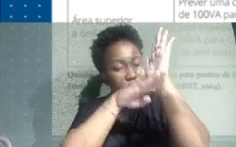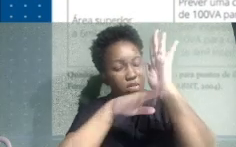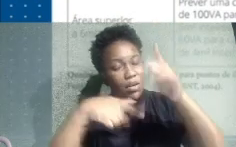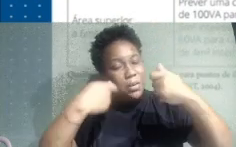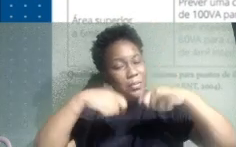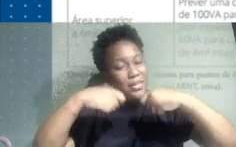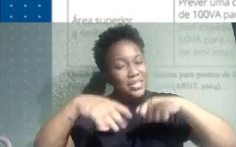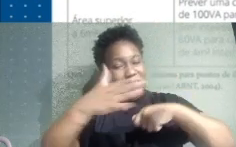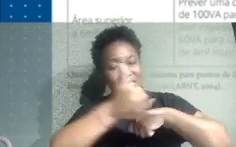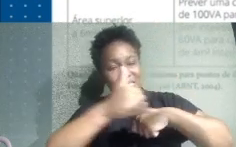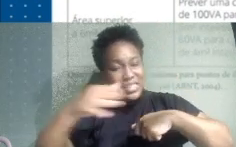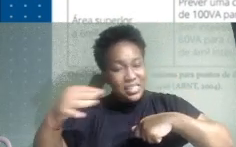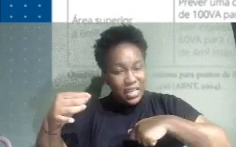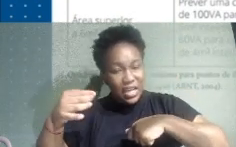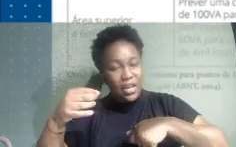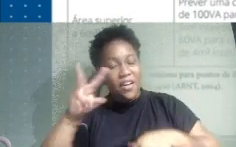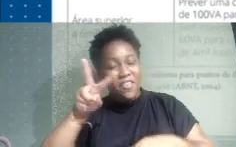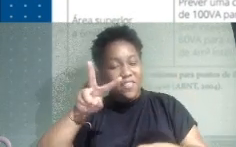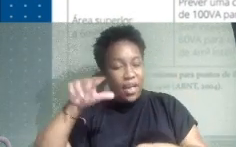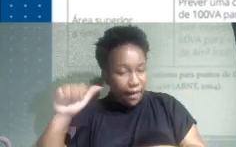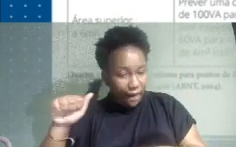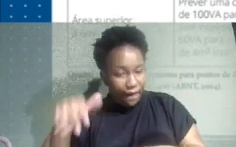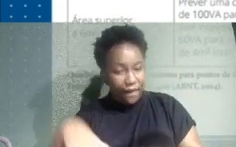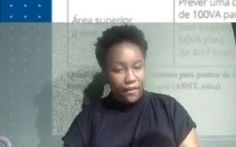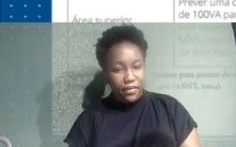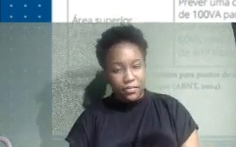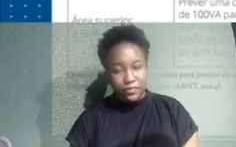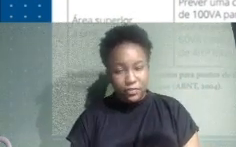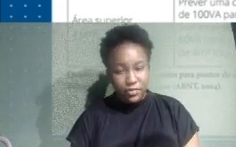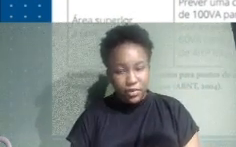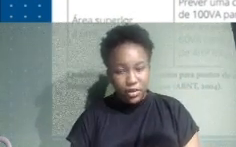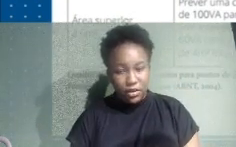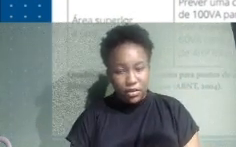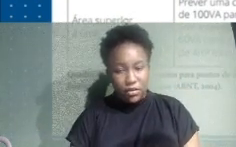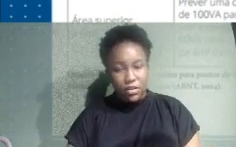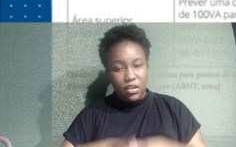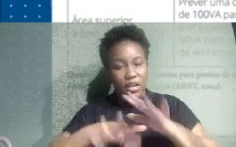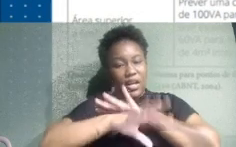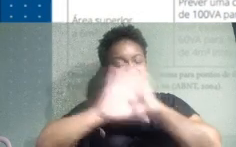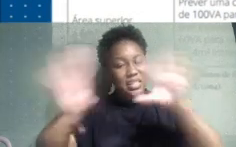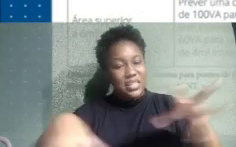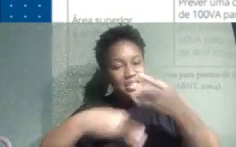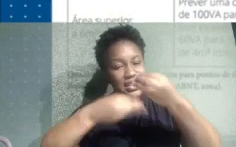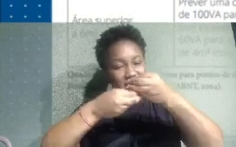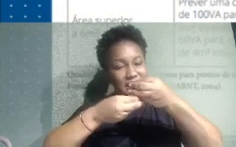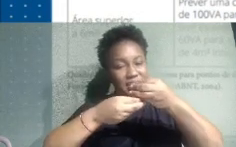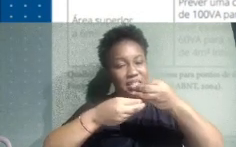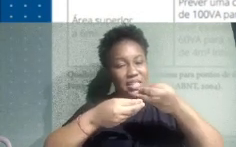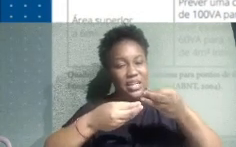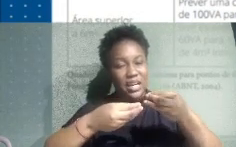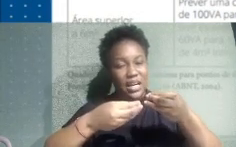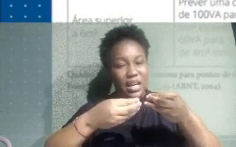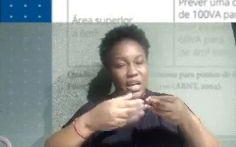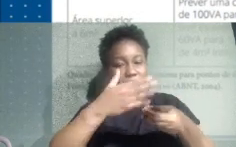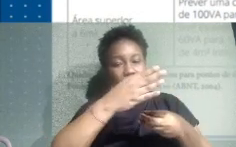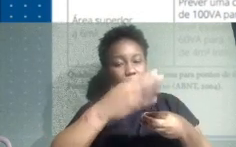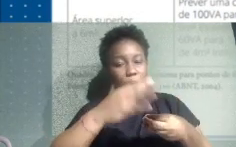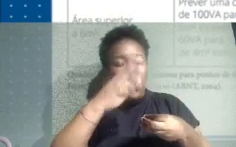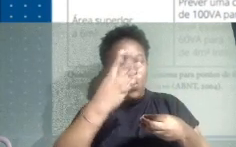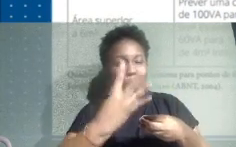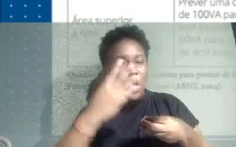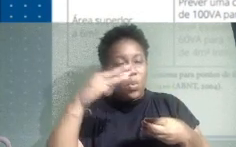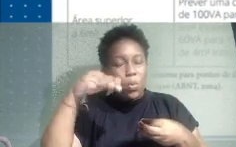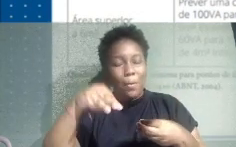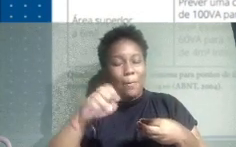mínima de 100 VA para os primeiros 6 metros inteiros, acrescidos de 60 VA para cada aumento de 4 metros quadrados inteiros. O que